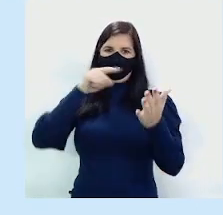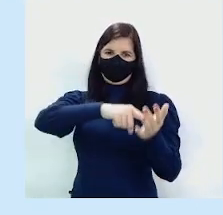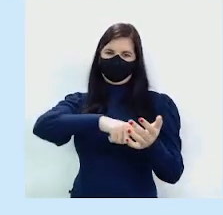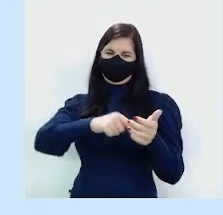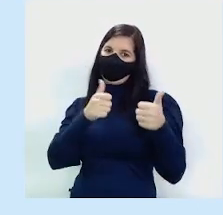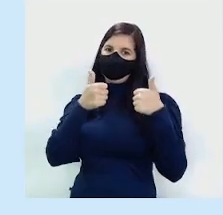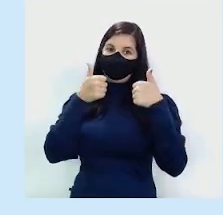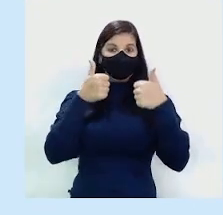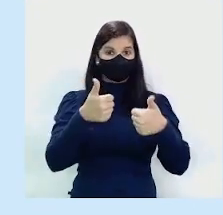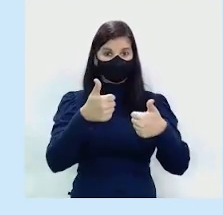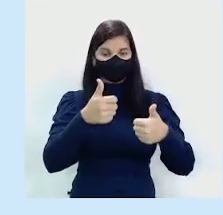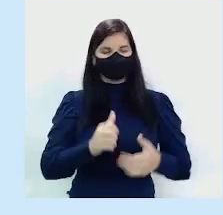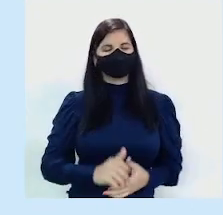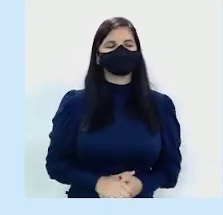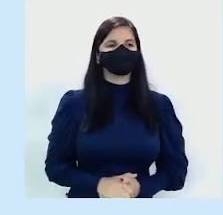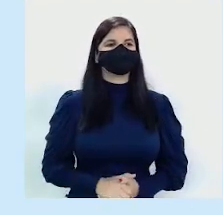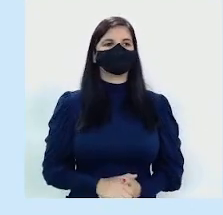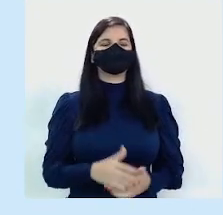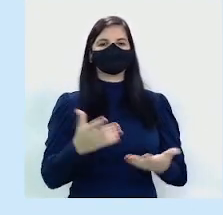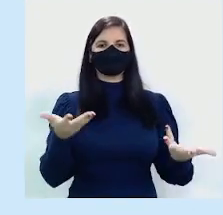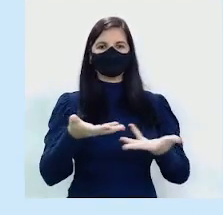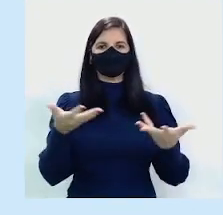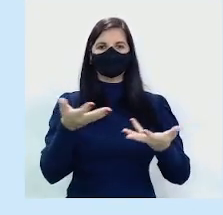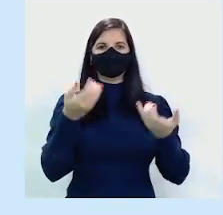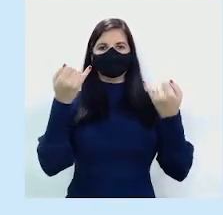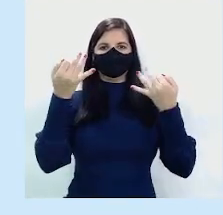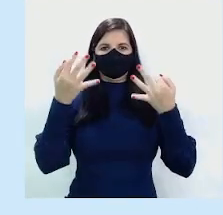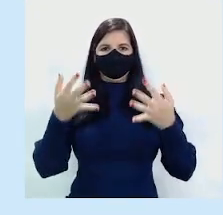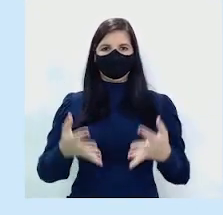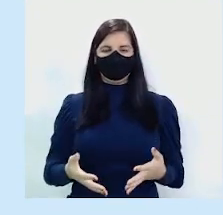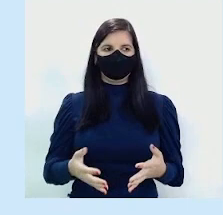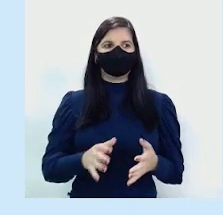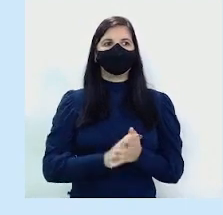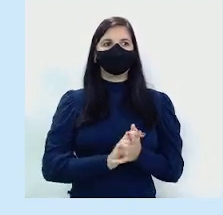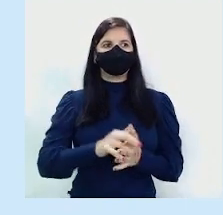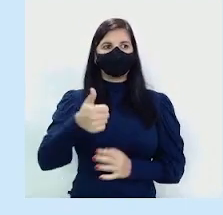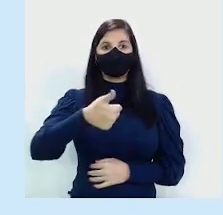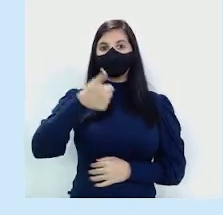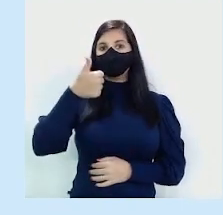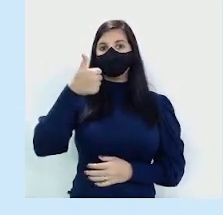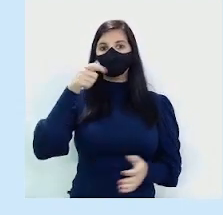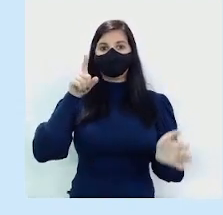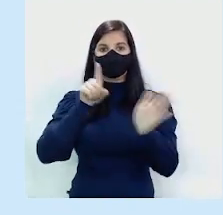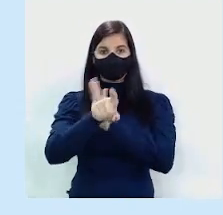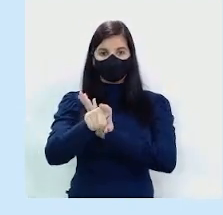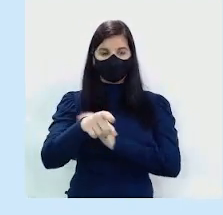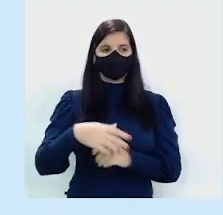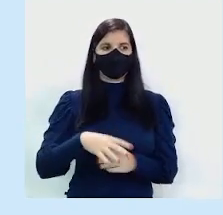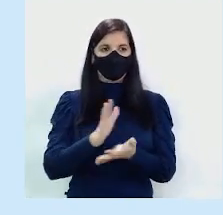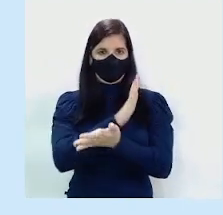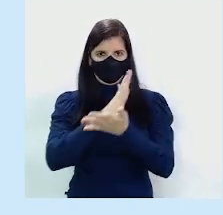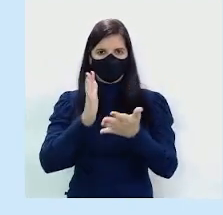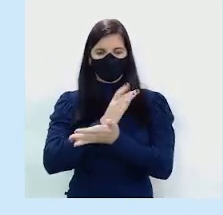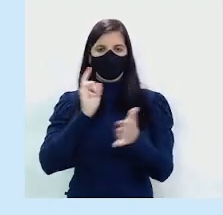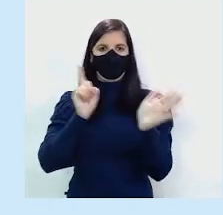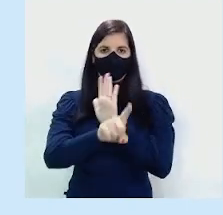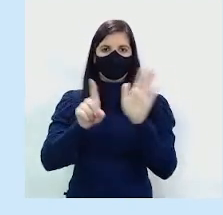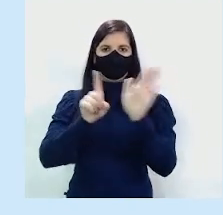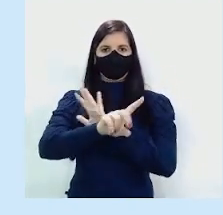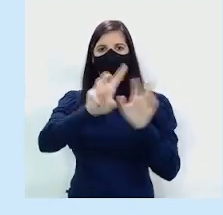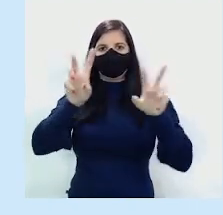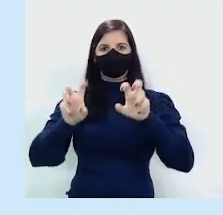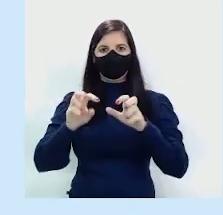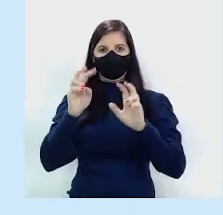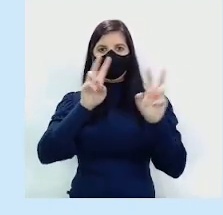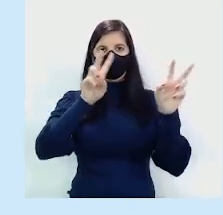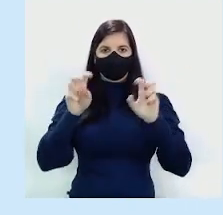ok? Bom, vamos lá ver aqui agora a primeira pergunta. Eu separei aqui algumas perguntas sobre